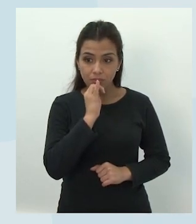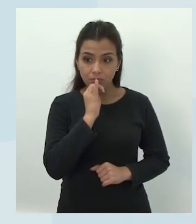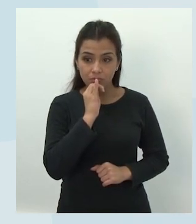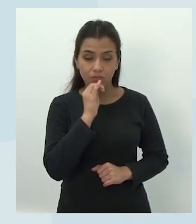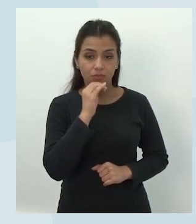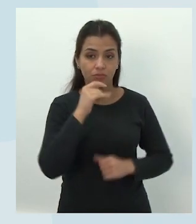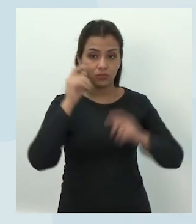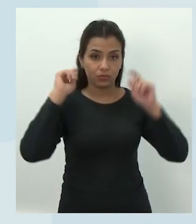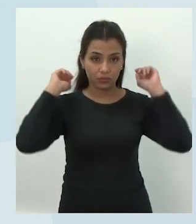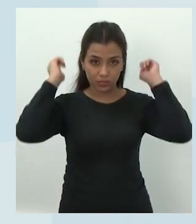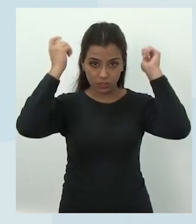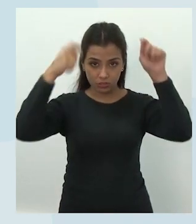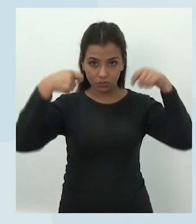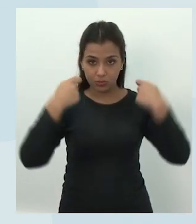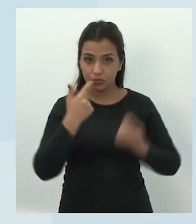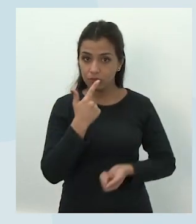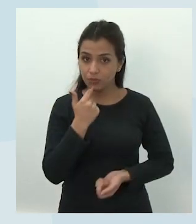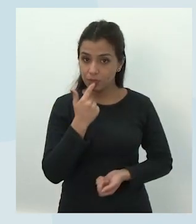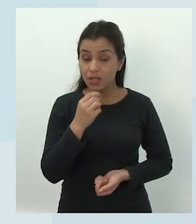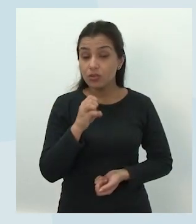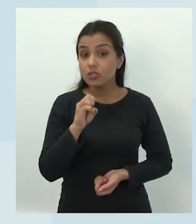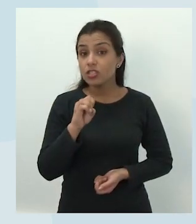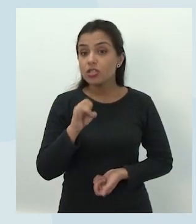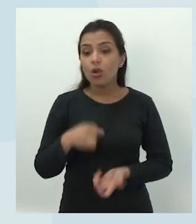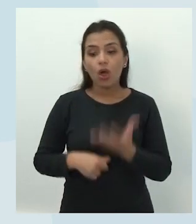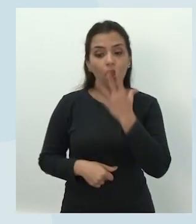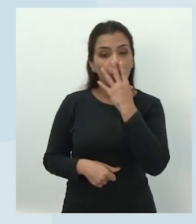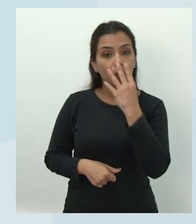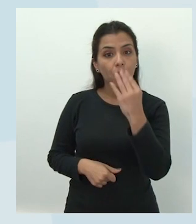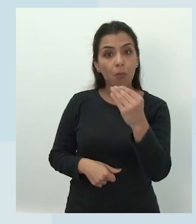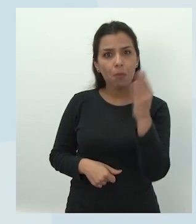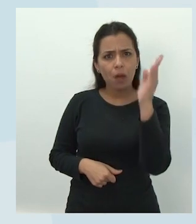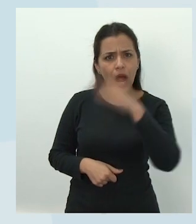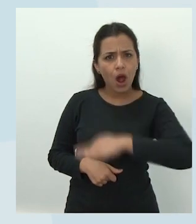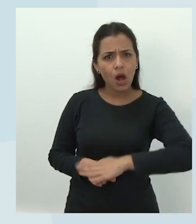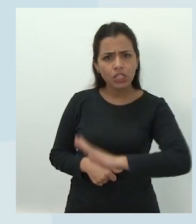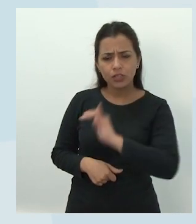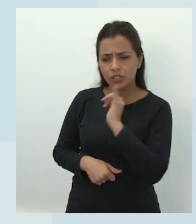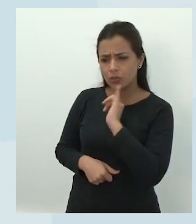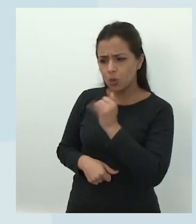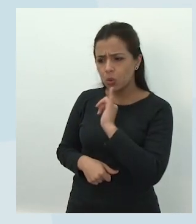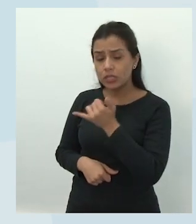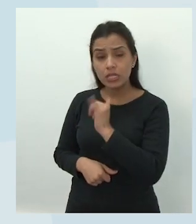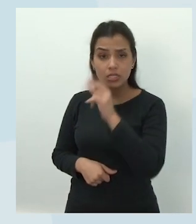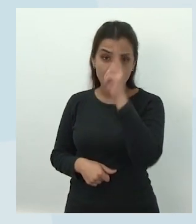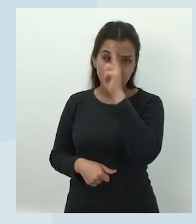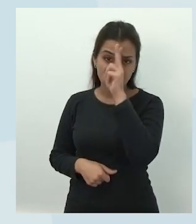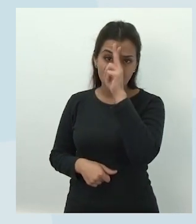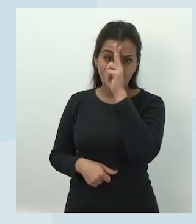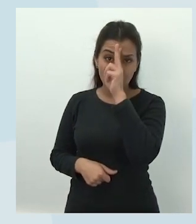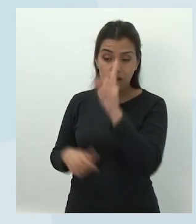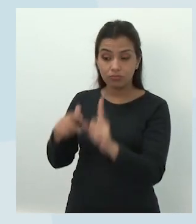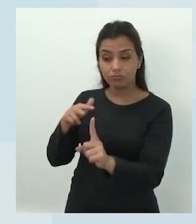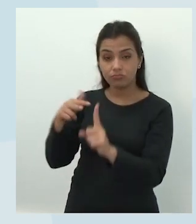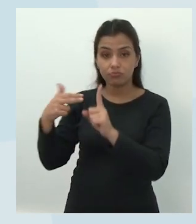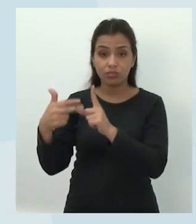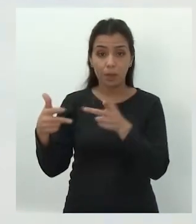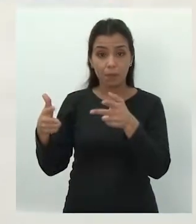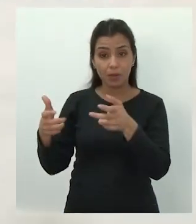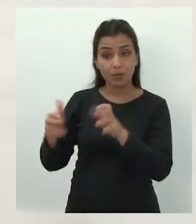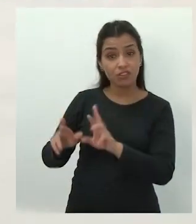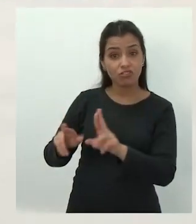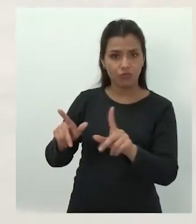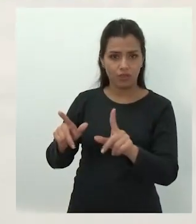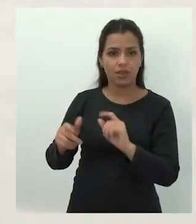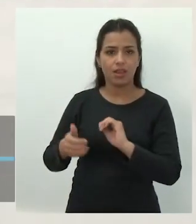Lobo Mau para a história da Chapeuzinho Vermelho? Né? Todo mundo coloca ele como o Lobo Mau, tal, todo mundo só vê, né, a questão pelo olhar,